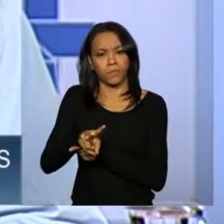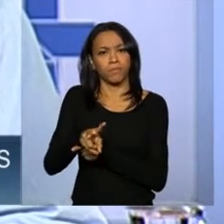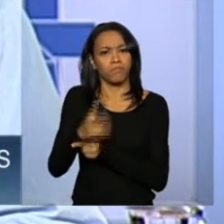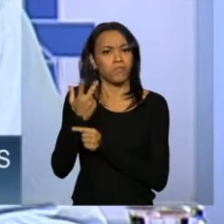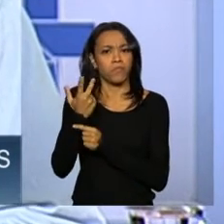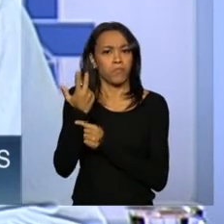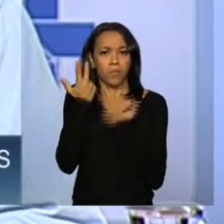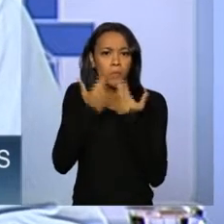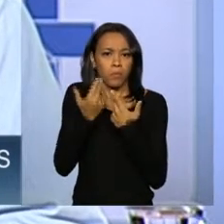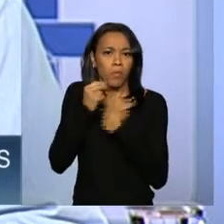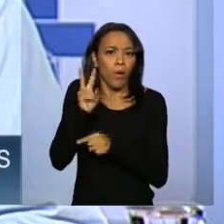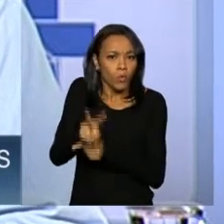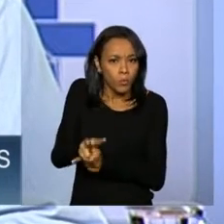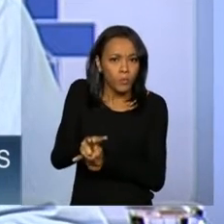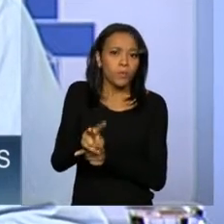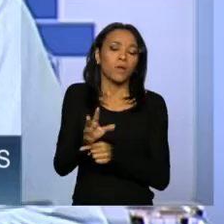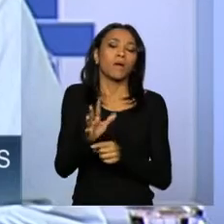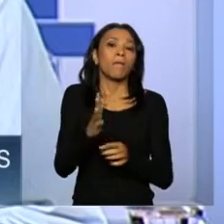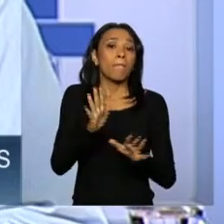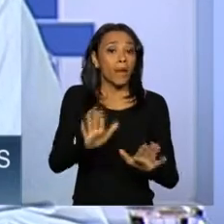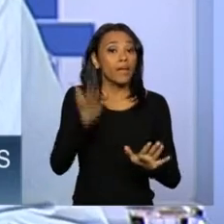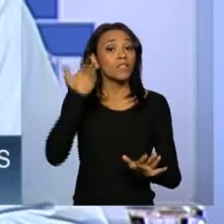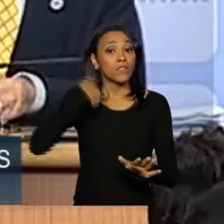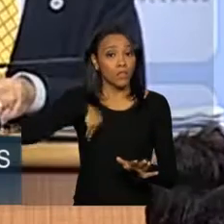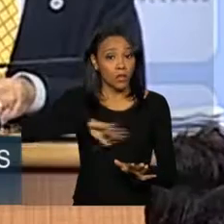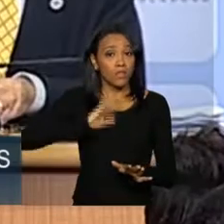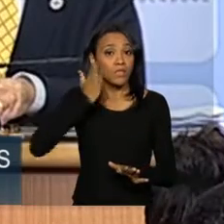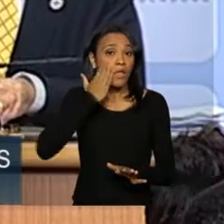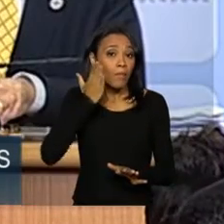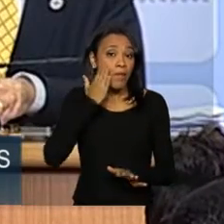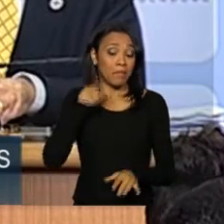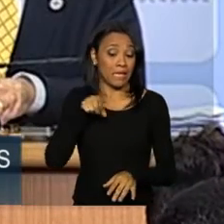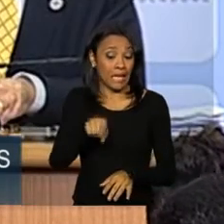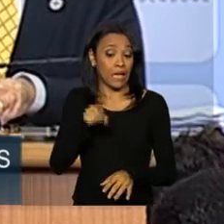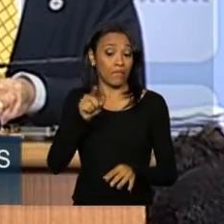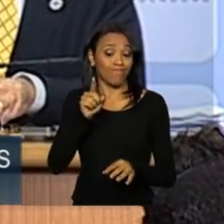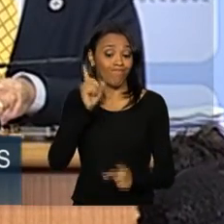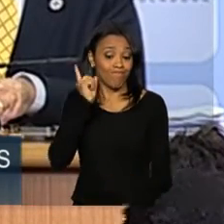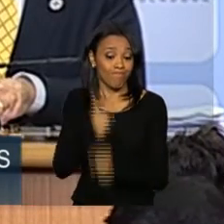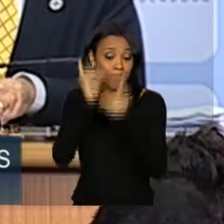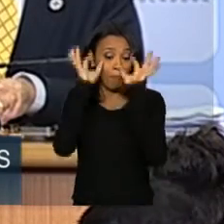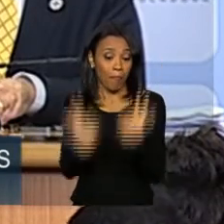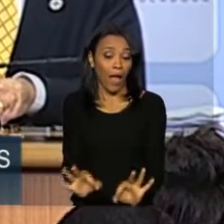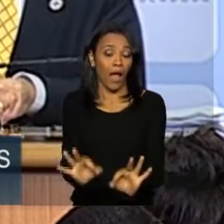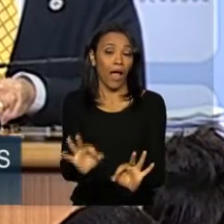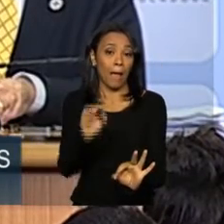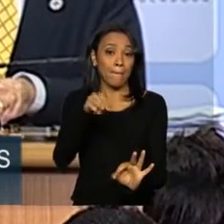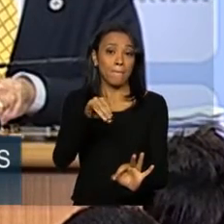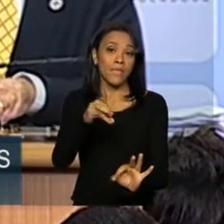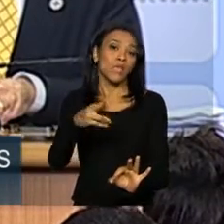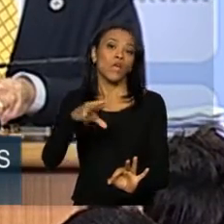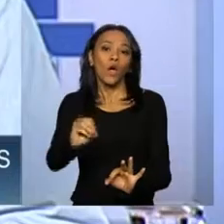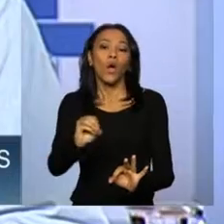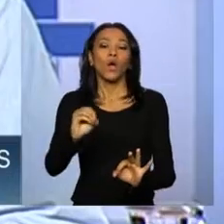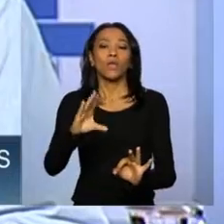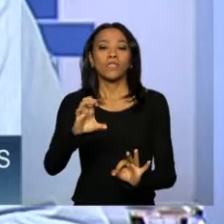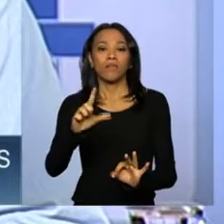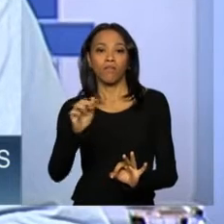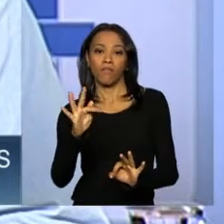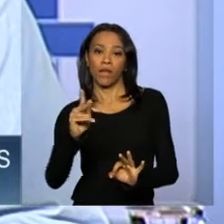acompanhamento, mas nós sabemos que a probabilidade de que elas tenham microcefalia é baixíssima.